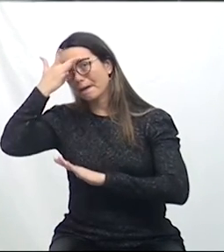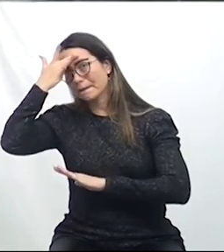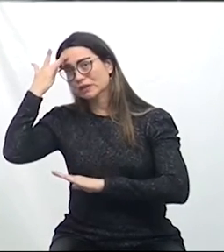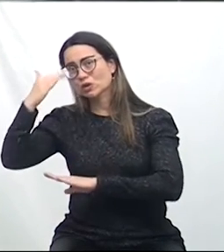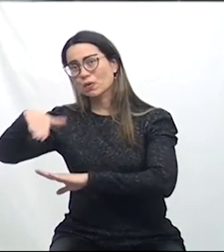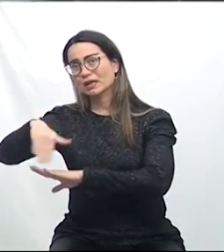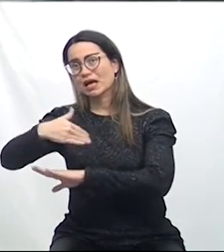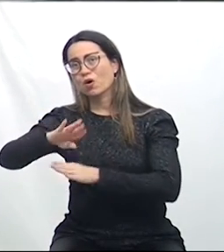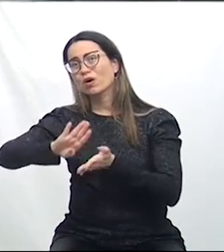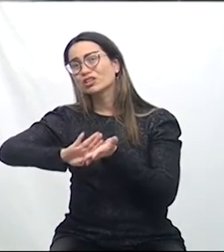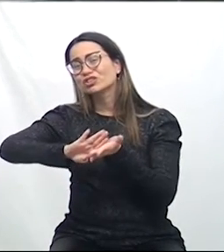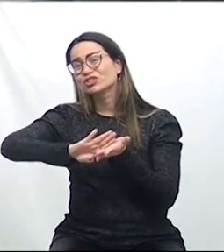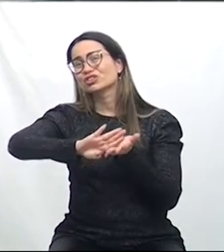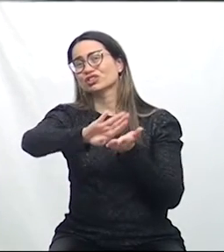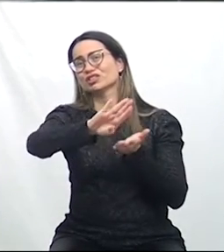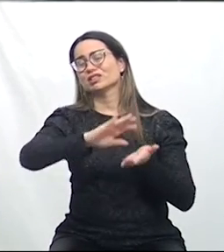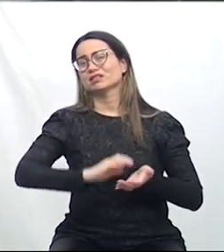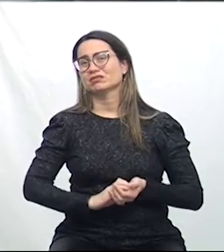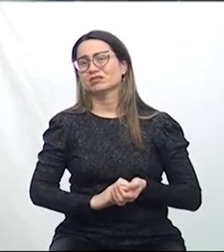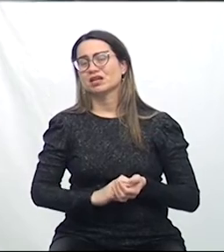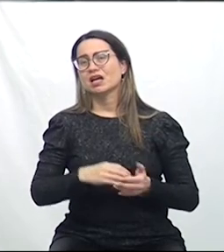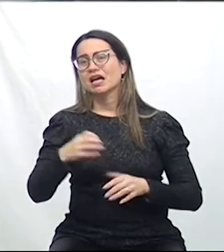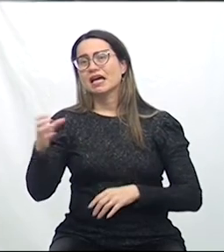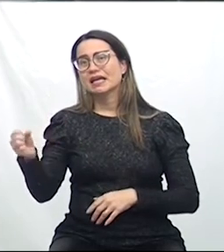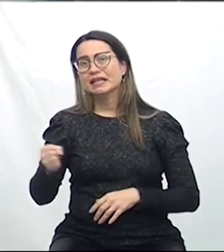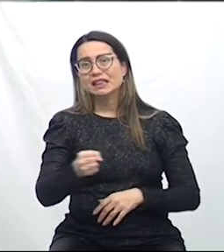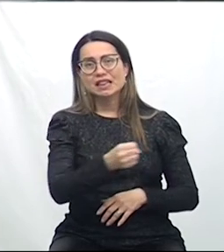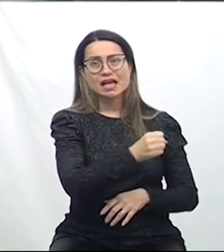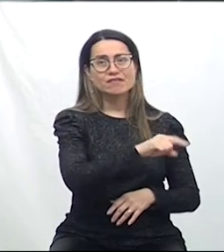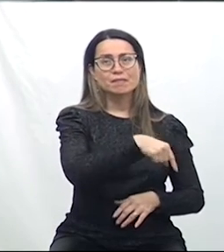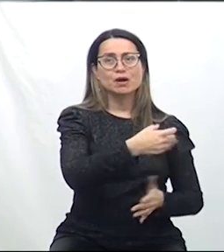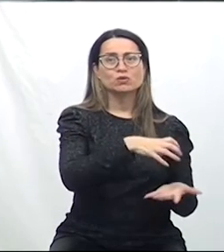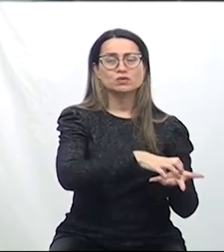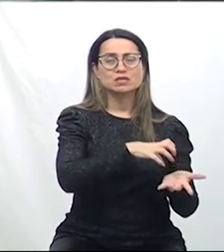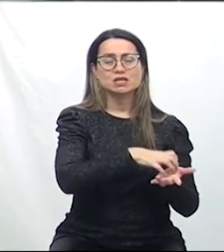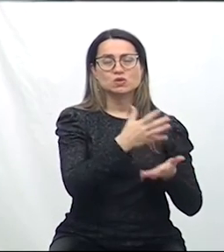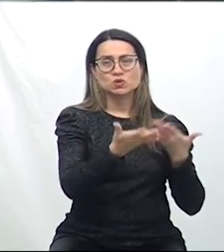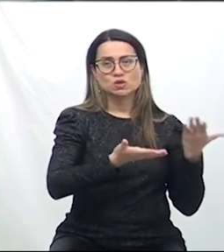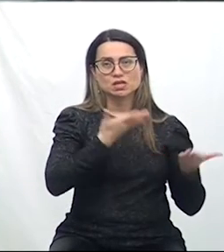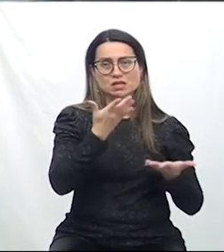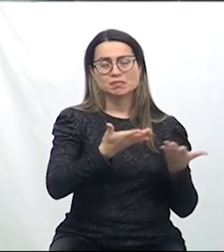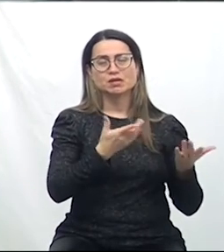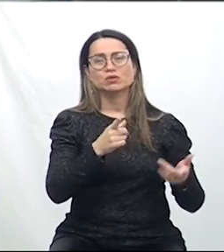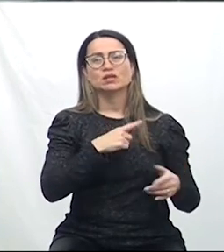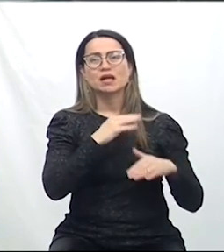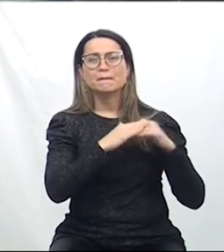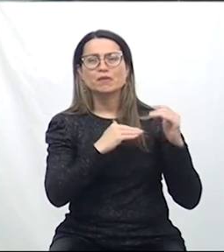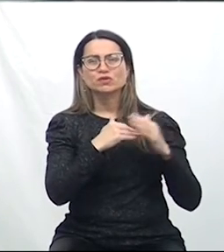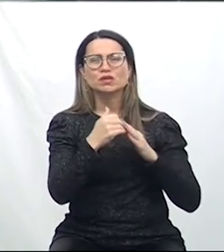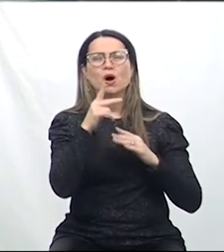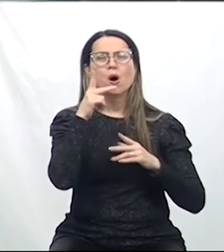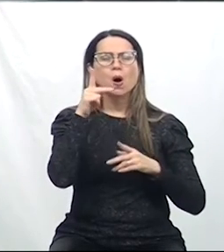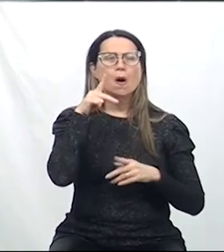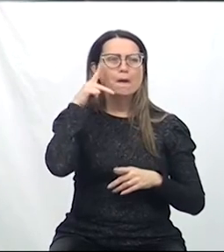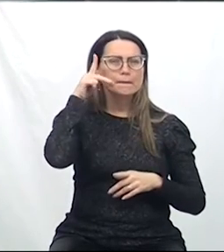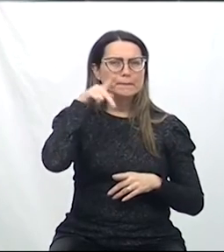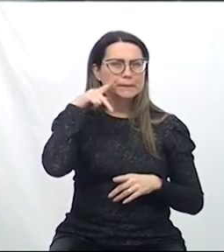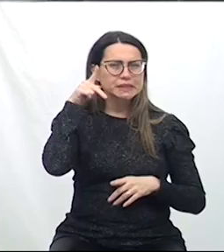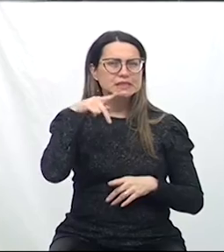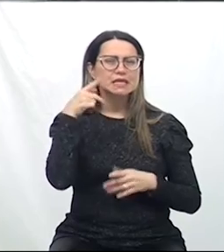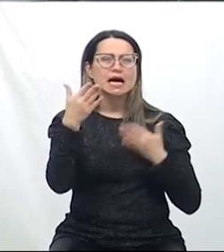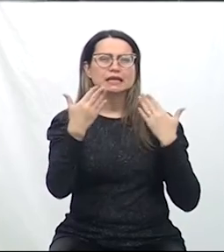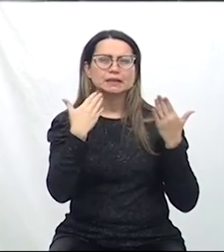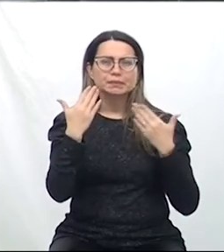uma clínica de reabilitação, onde tem todos os profissionais ali, psiquiatra, psicólogo, assistente social, todo